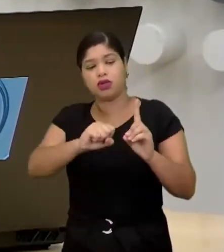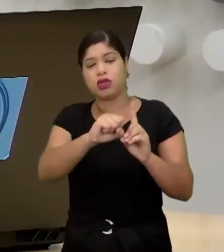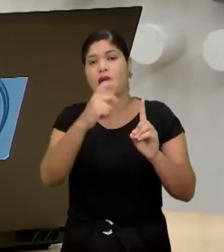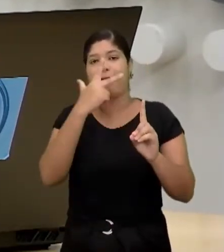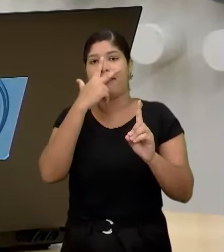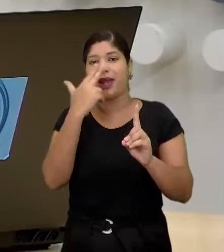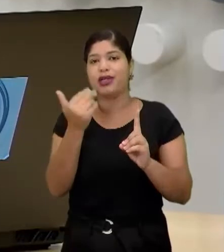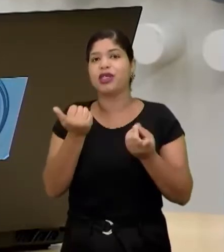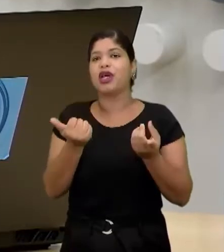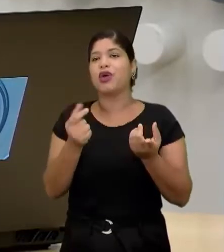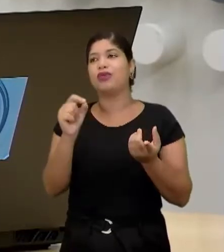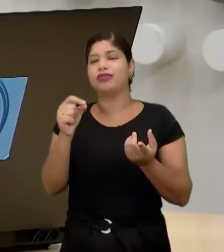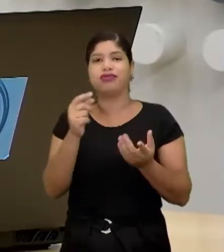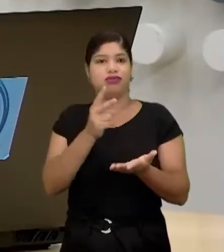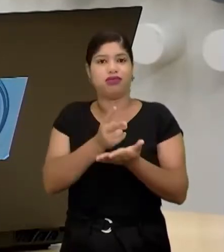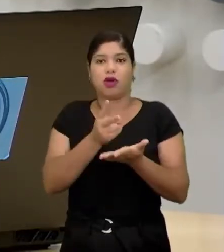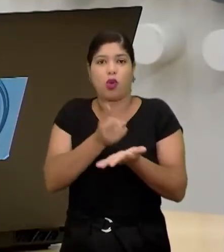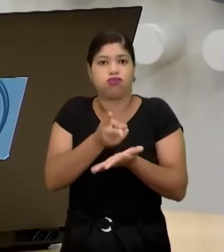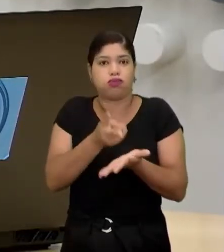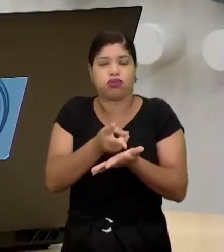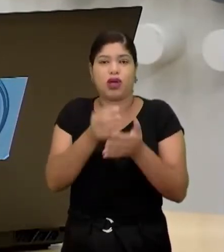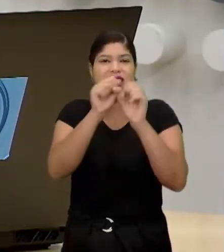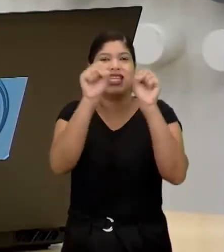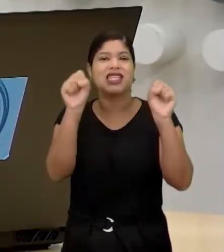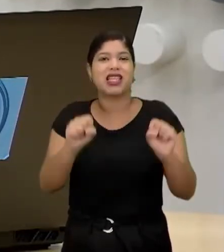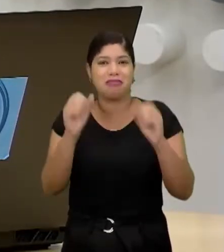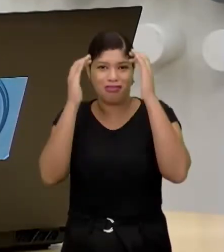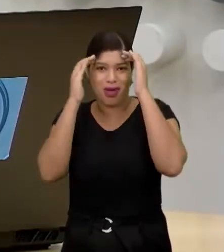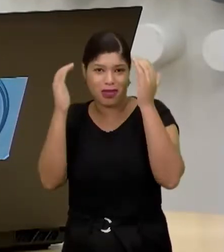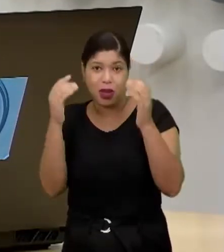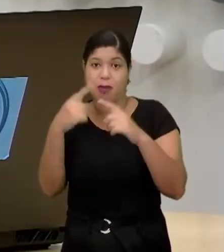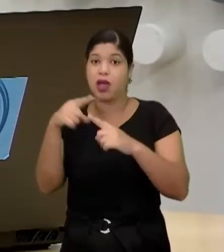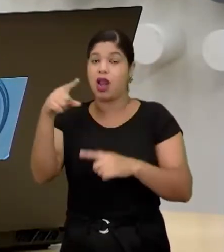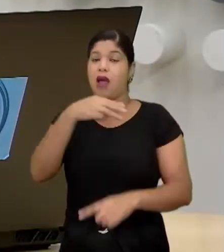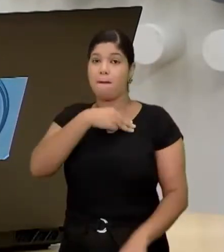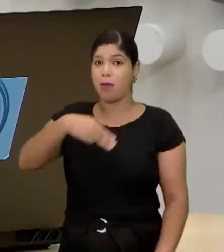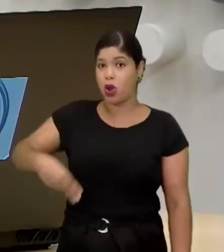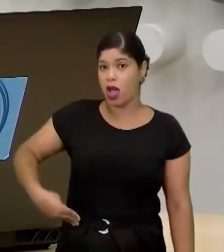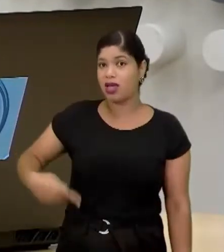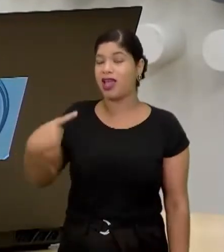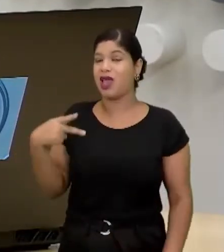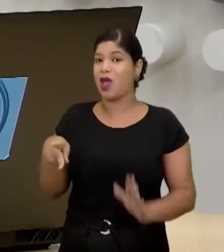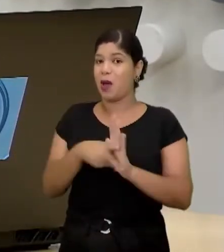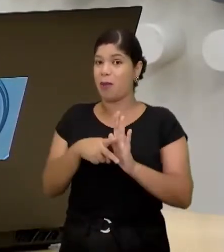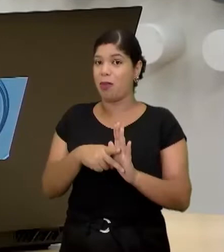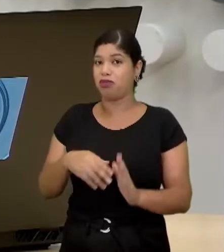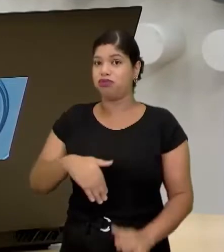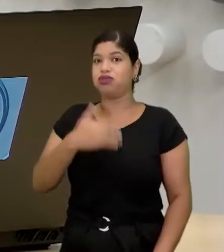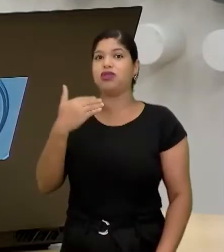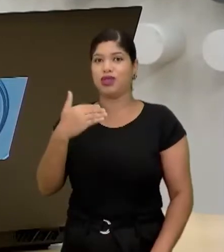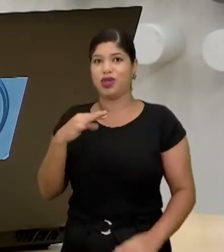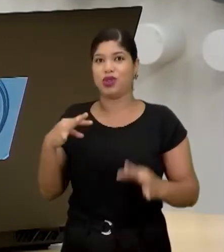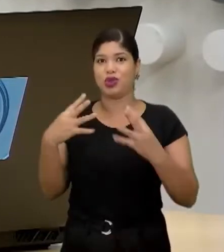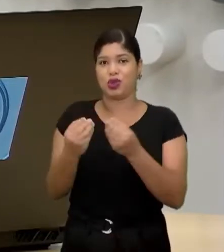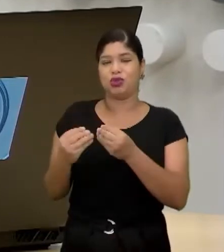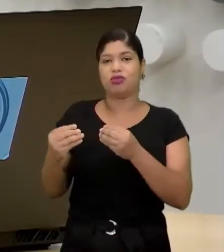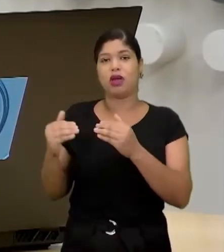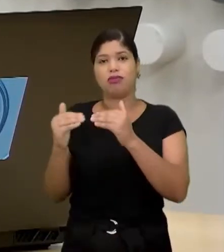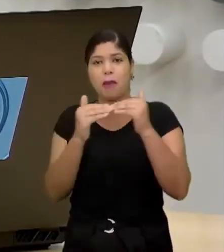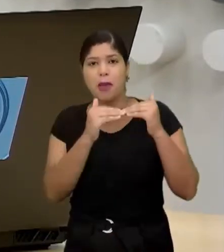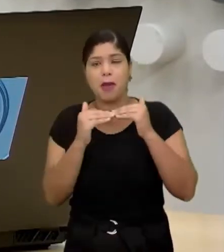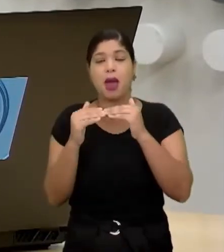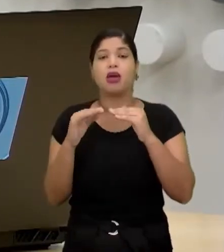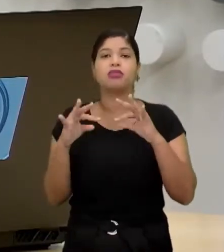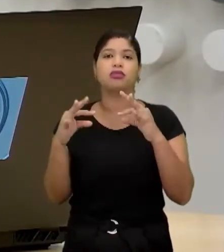sistema e o Robson era um defensor né da da monarquia do despotismo né antes da gente